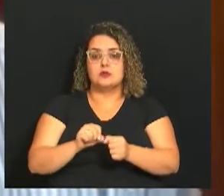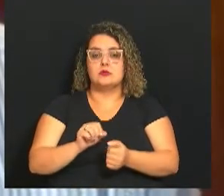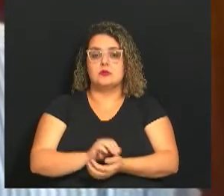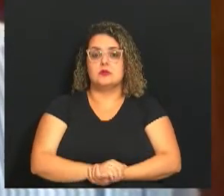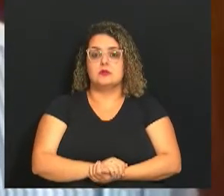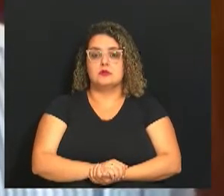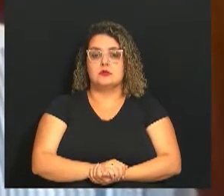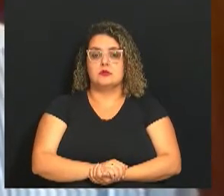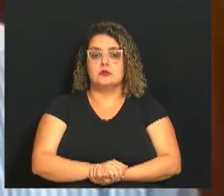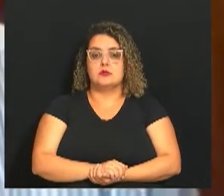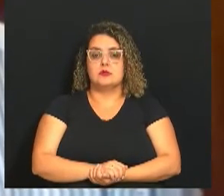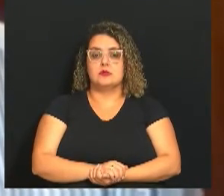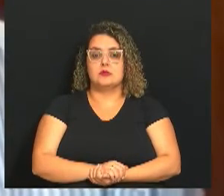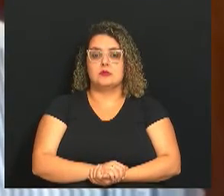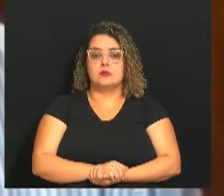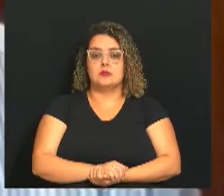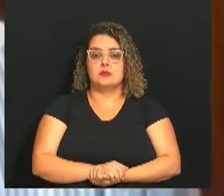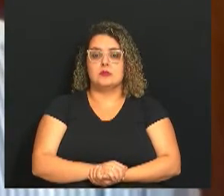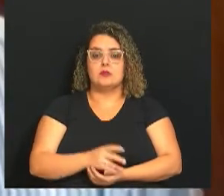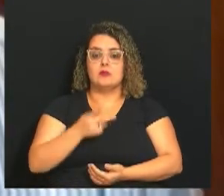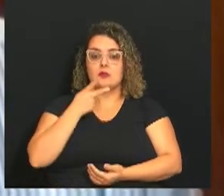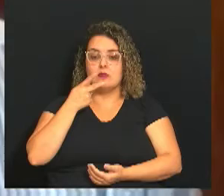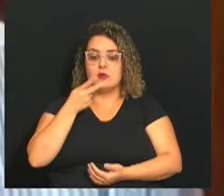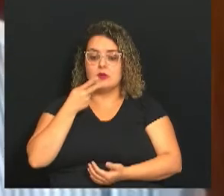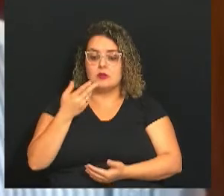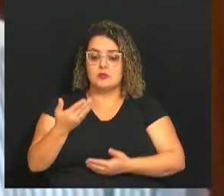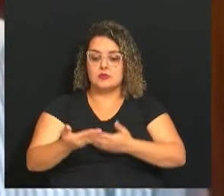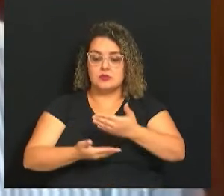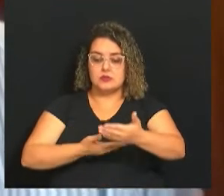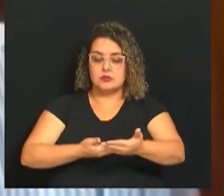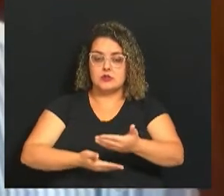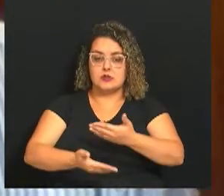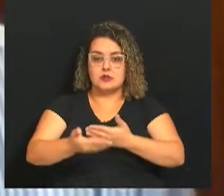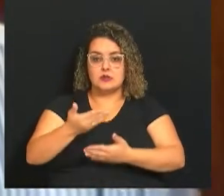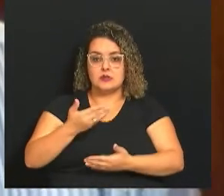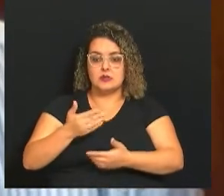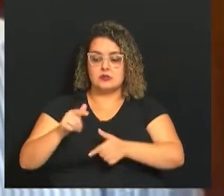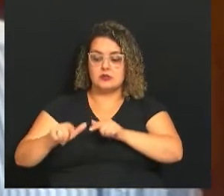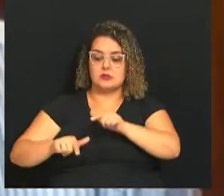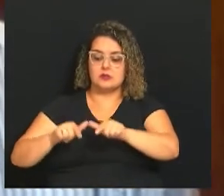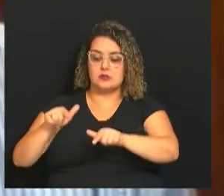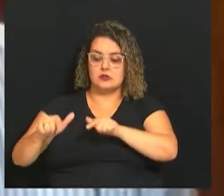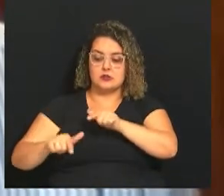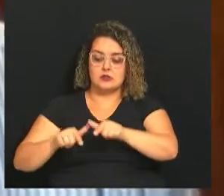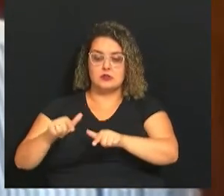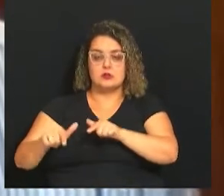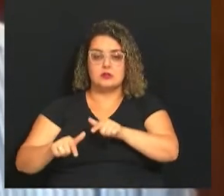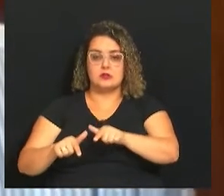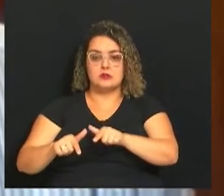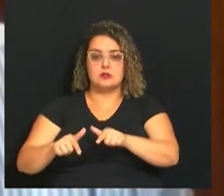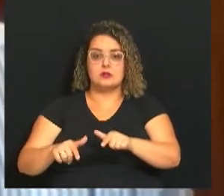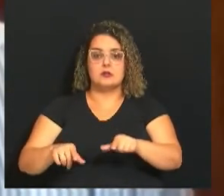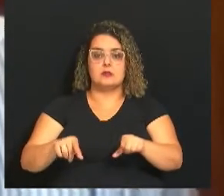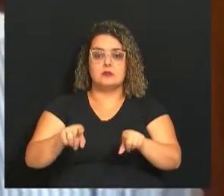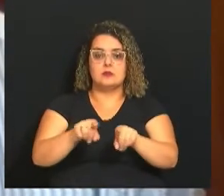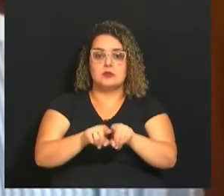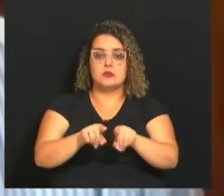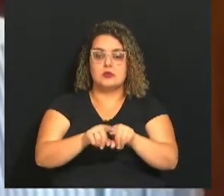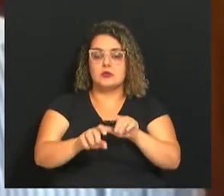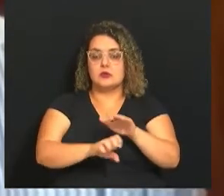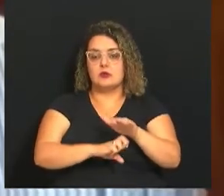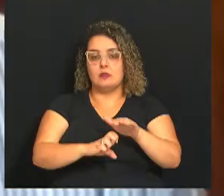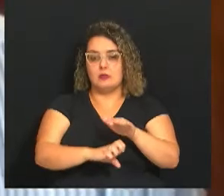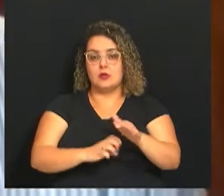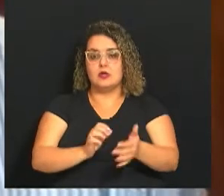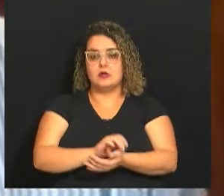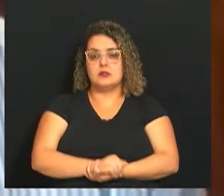fala sobre essa relação, né, funcionário e a doença do alcoolismo. Uma doença